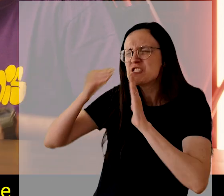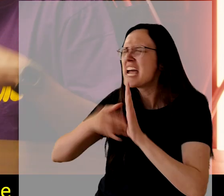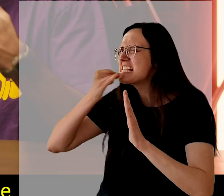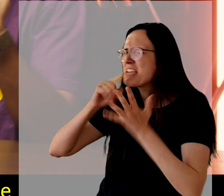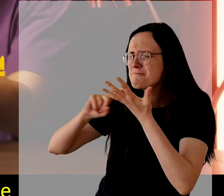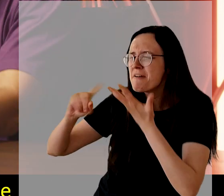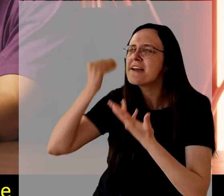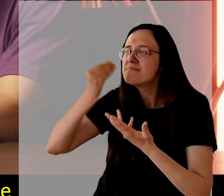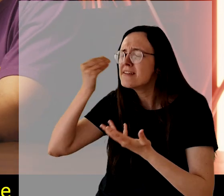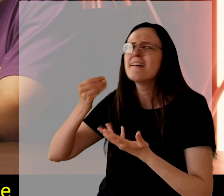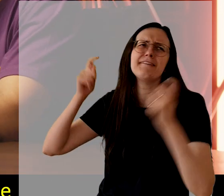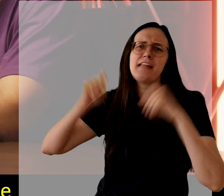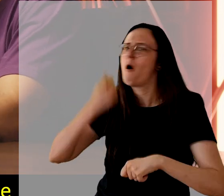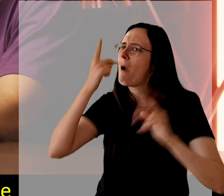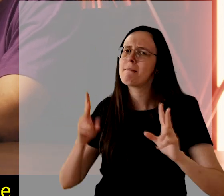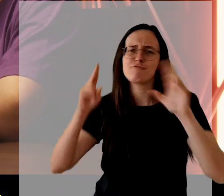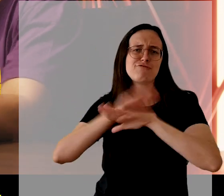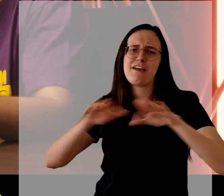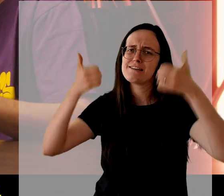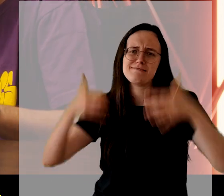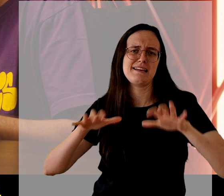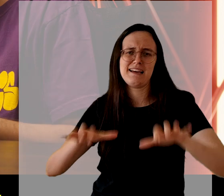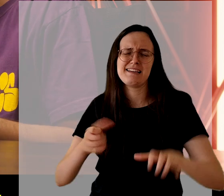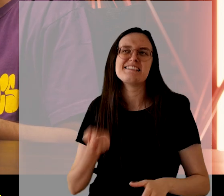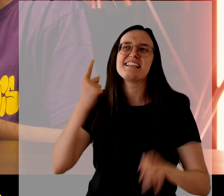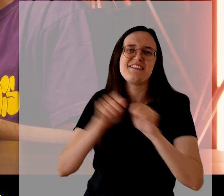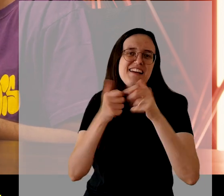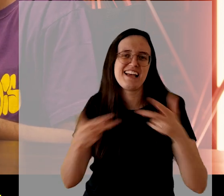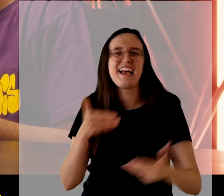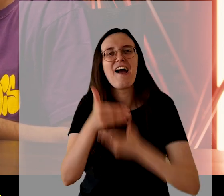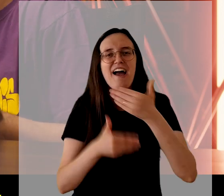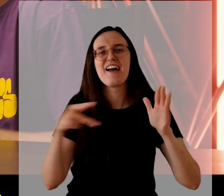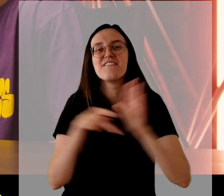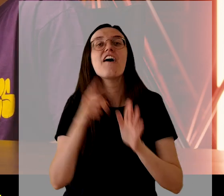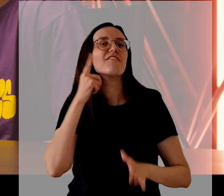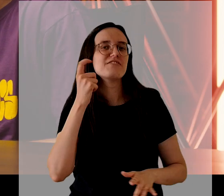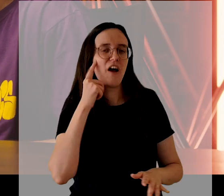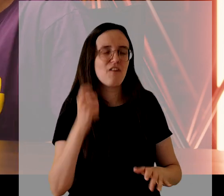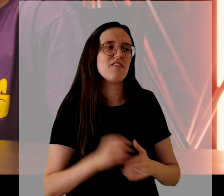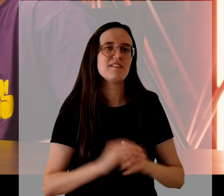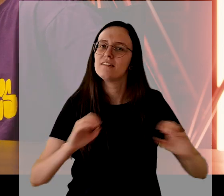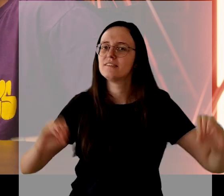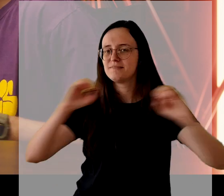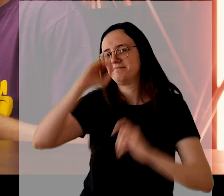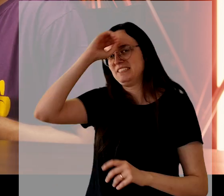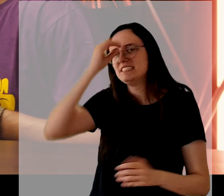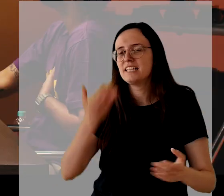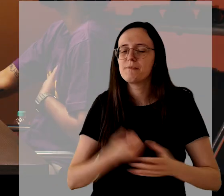só de exemplos de coisas esquisitas que a gente faz no processo de som ali, que ninguém fica